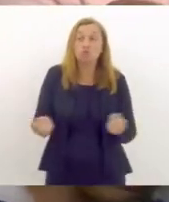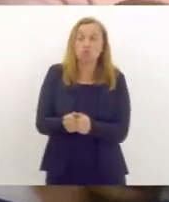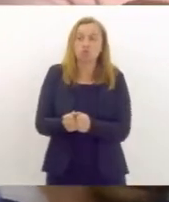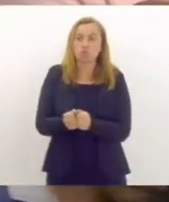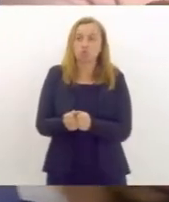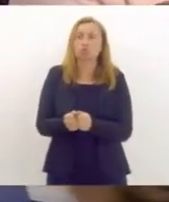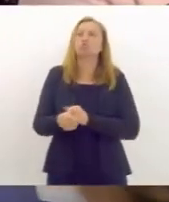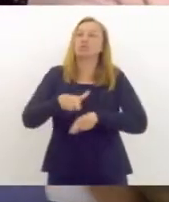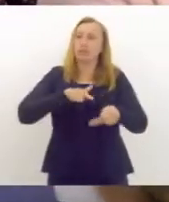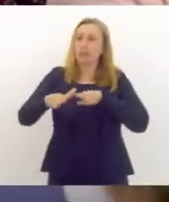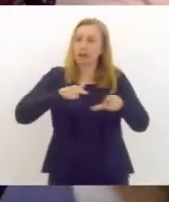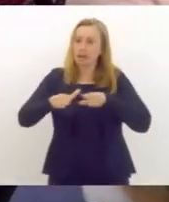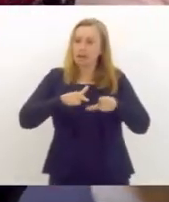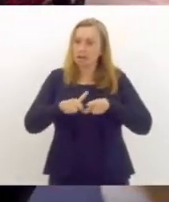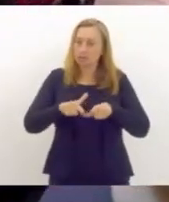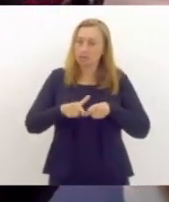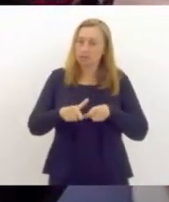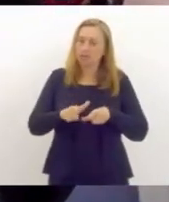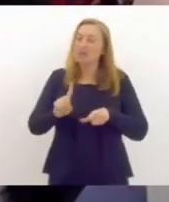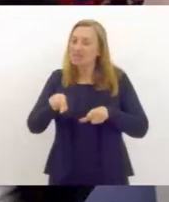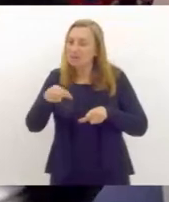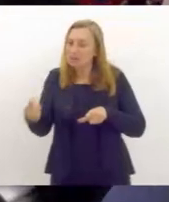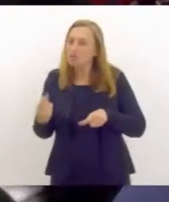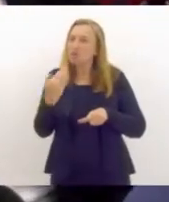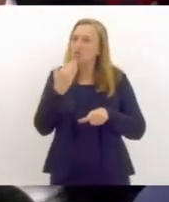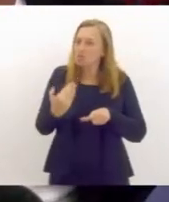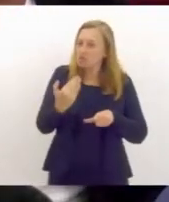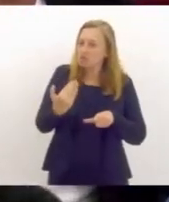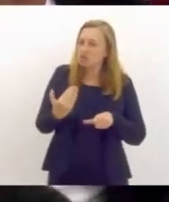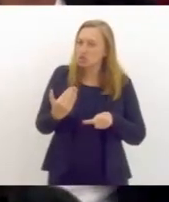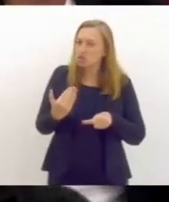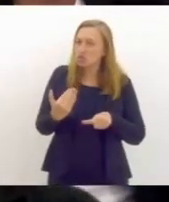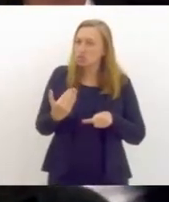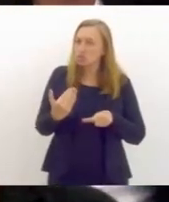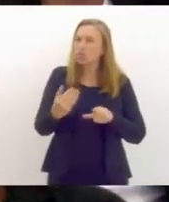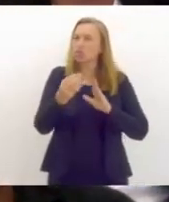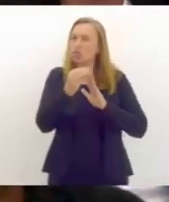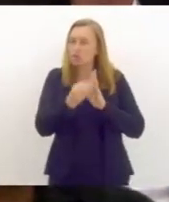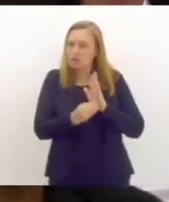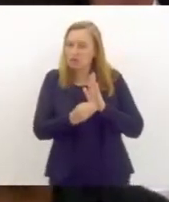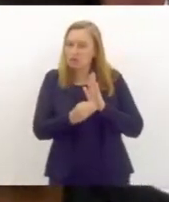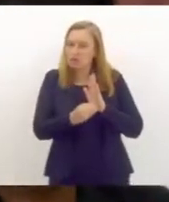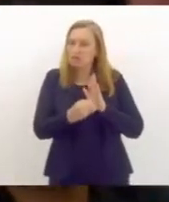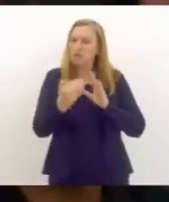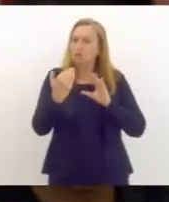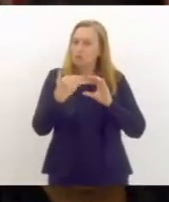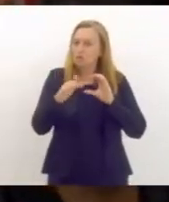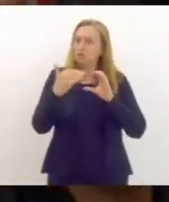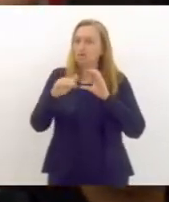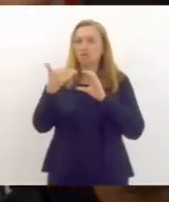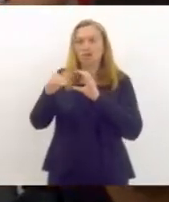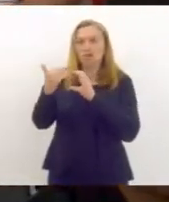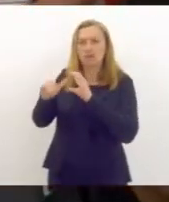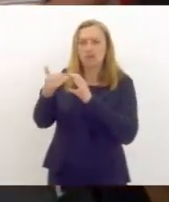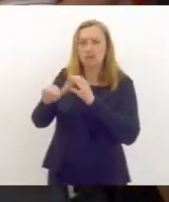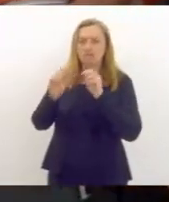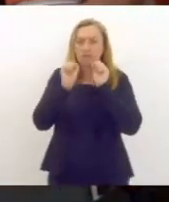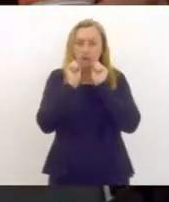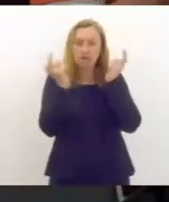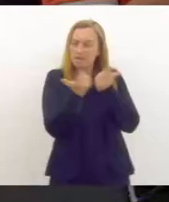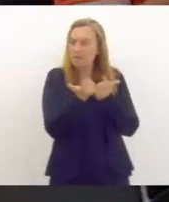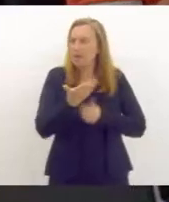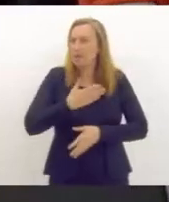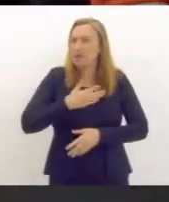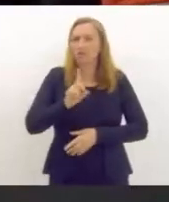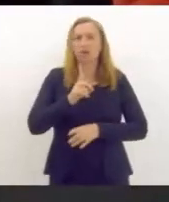da Assembleia Legislativa aí depois disso é expedido formalmente os ofícios oficiais da Assembleia não é